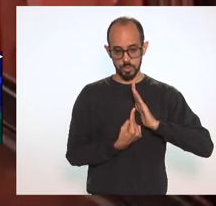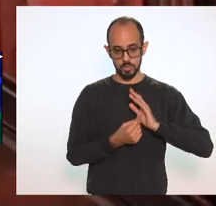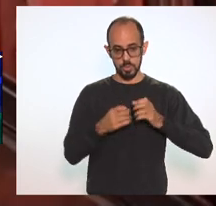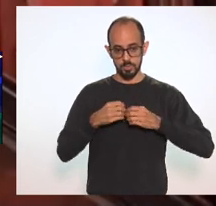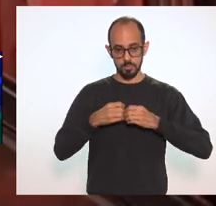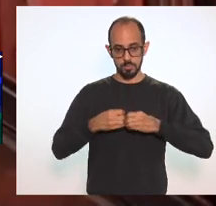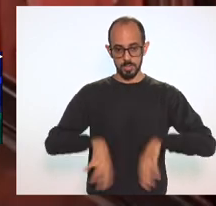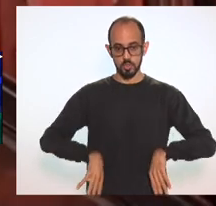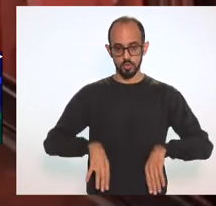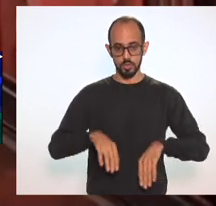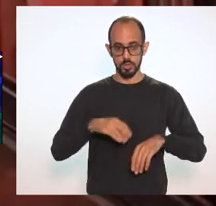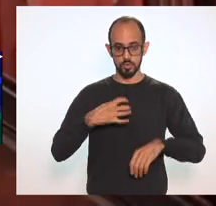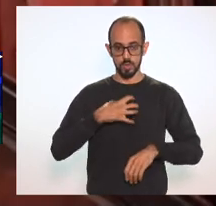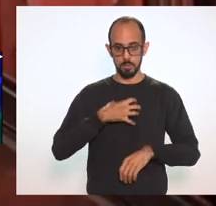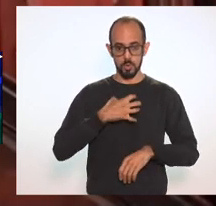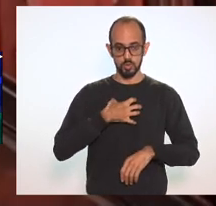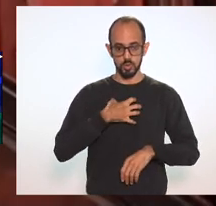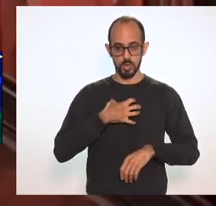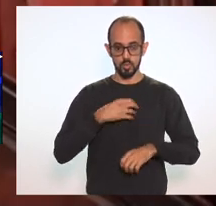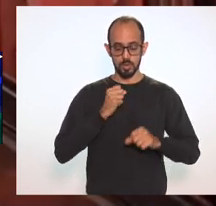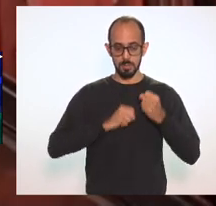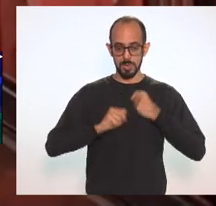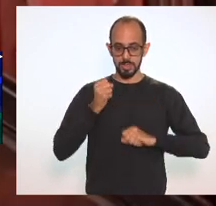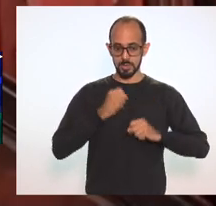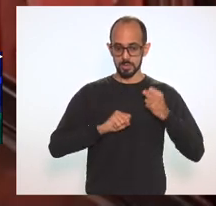como depressão ansiedade